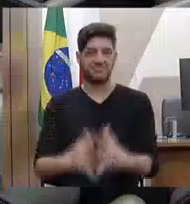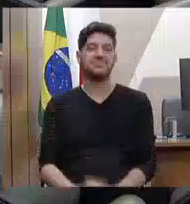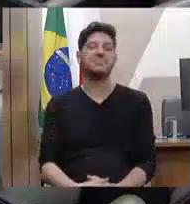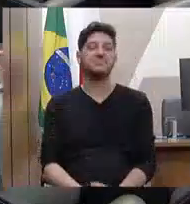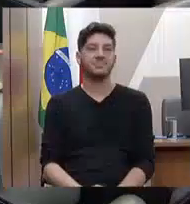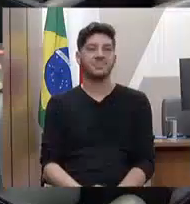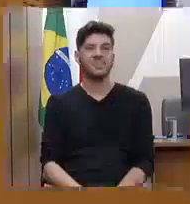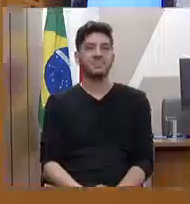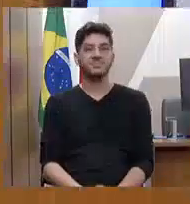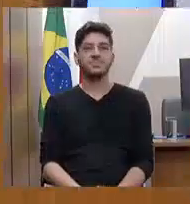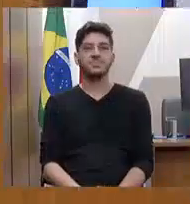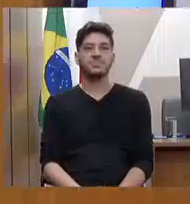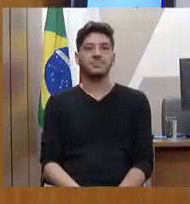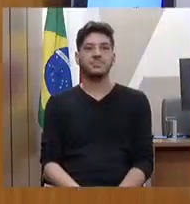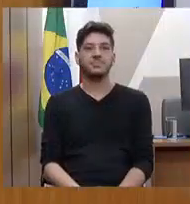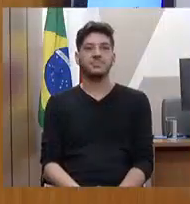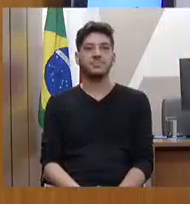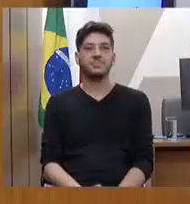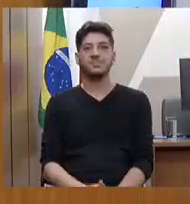Muito obrigado